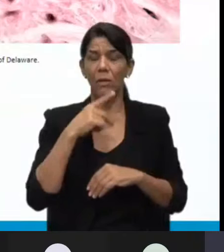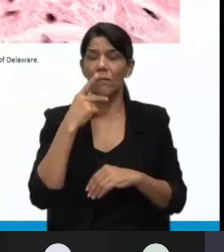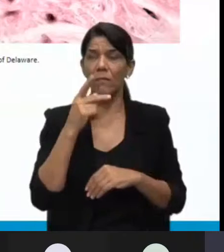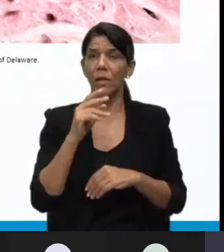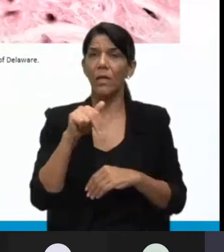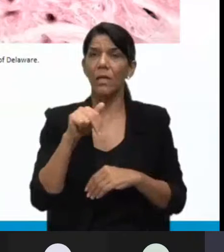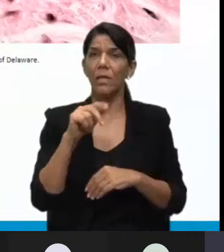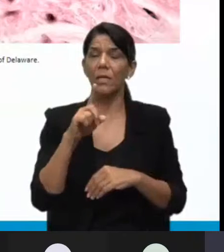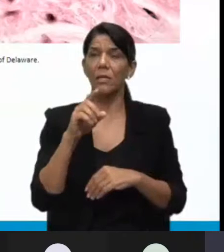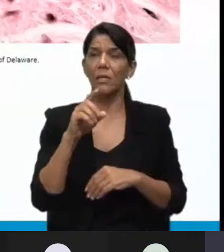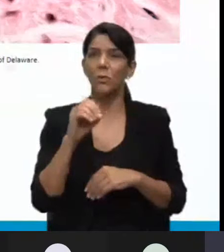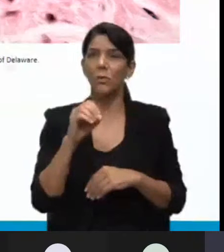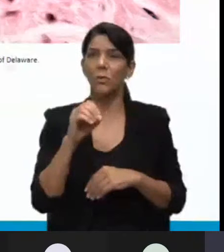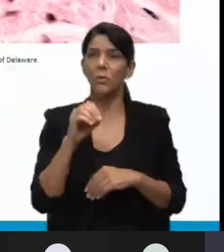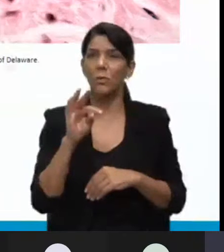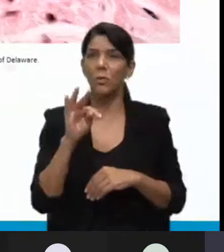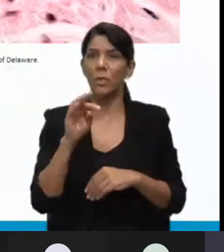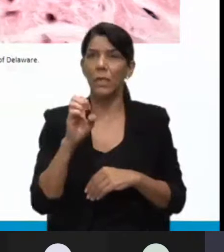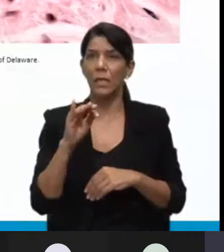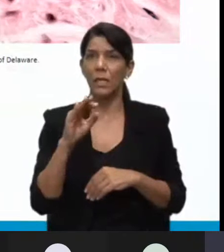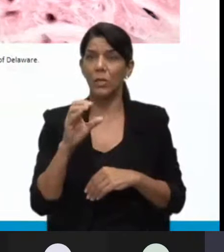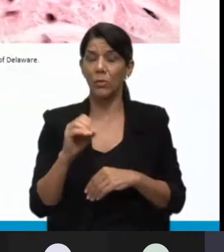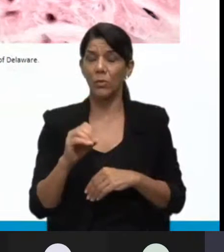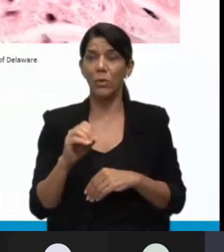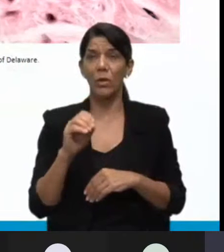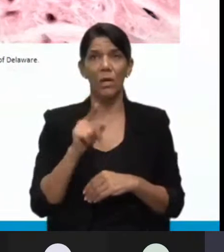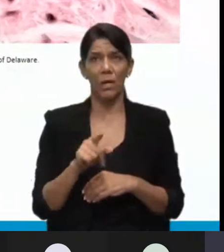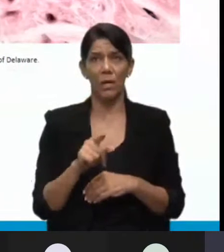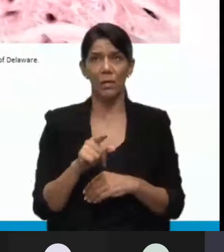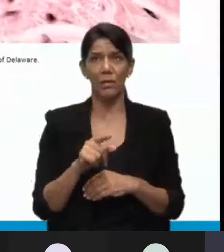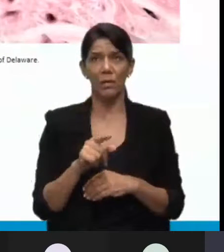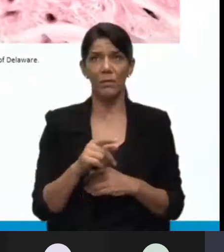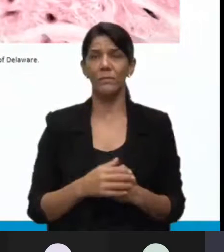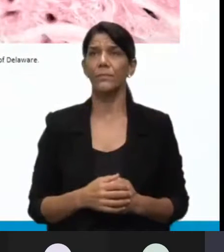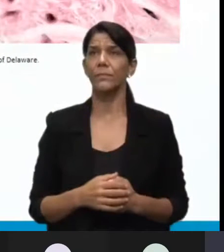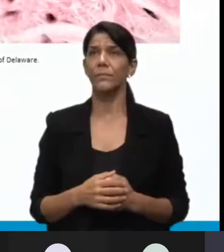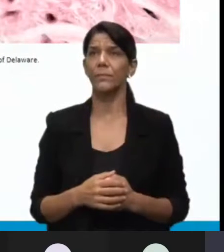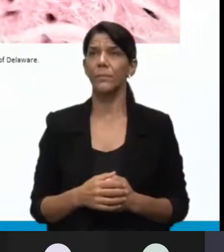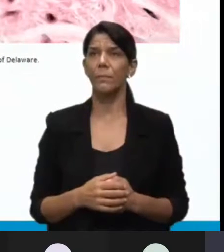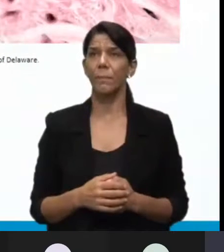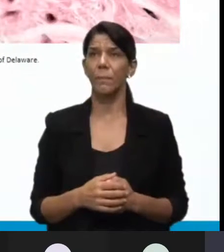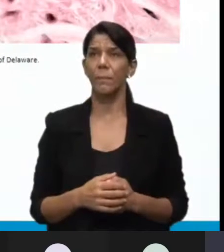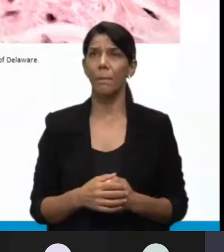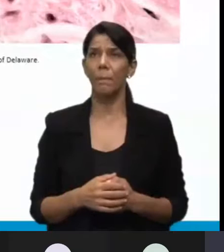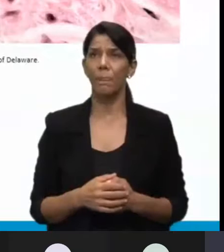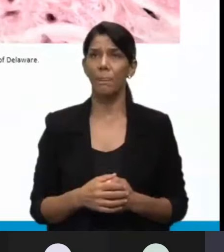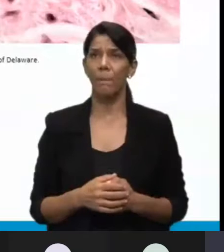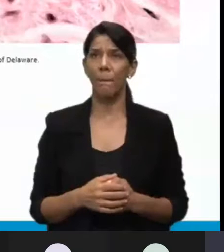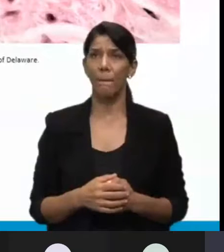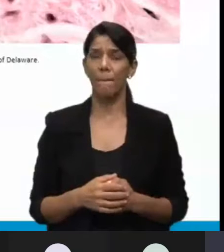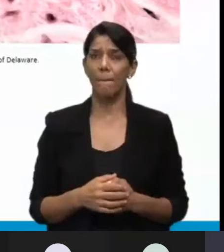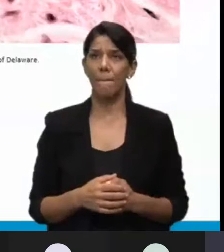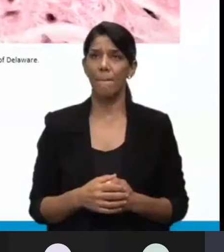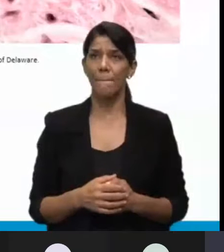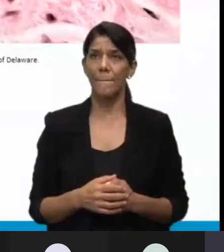de endotélio, tá? Então, ali é o endotélio.